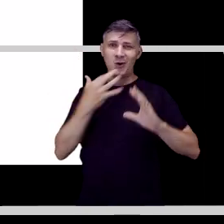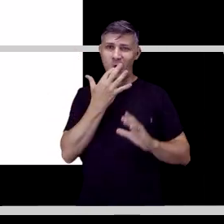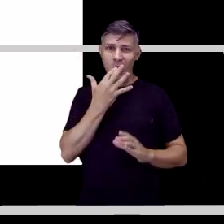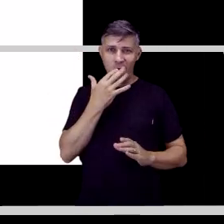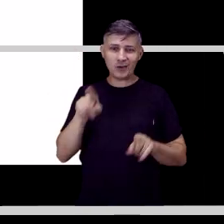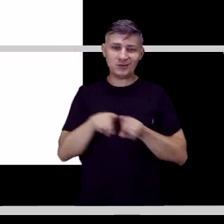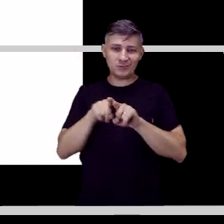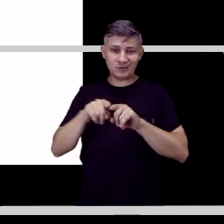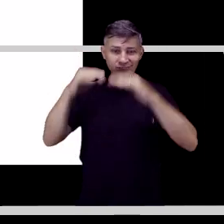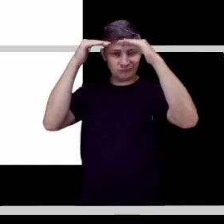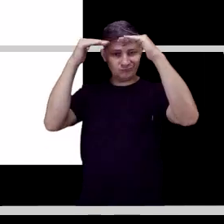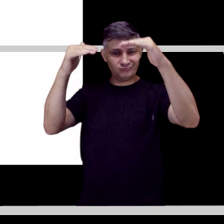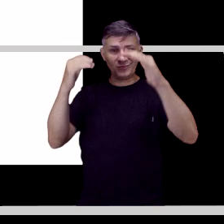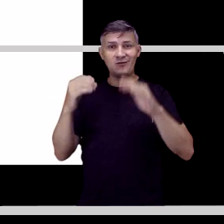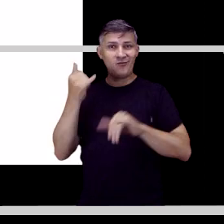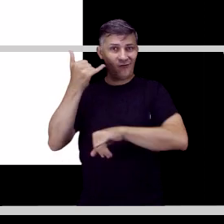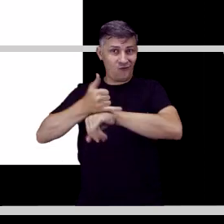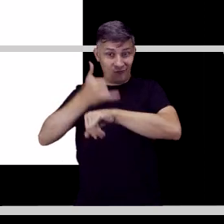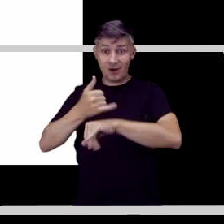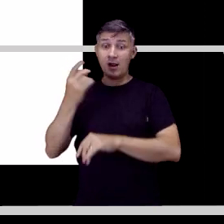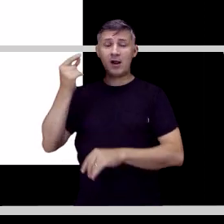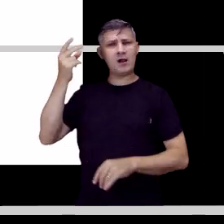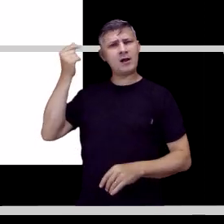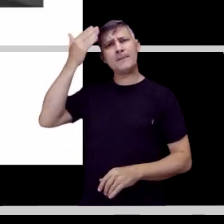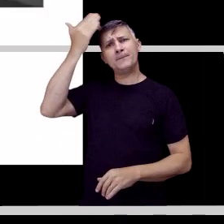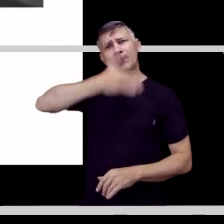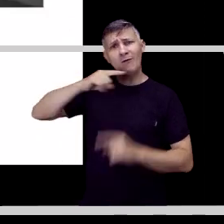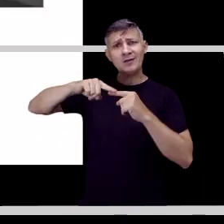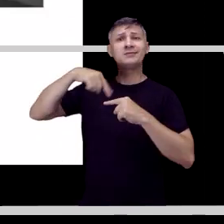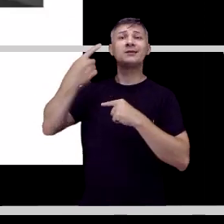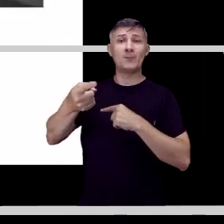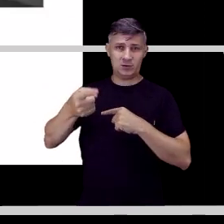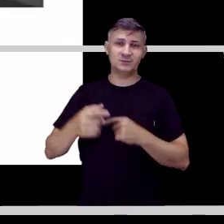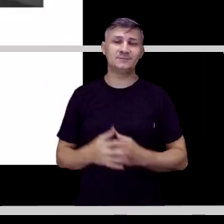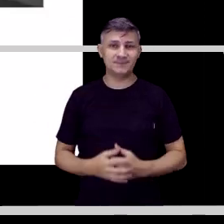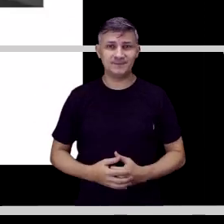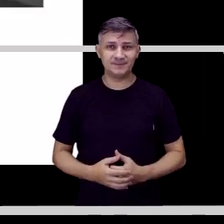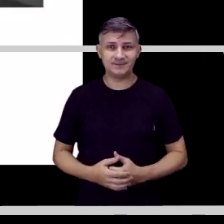elemento metálico, marcando claramente o que foi feito posteriormente.